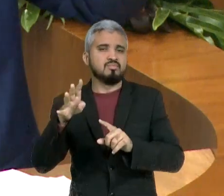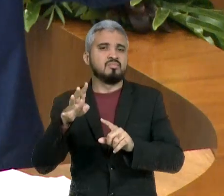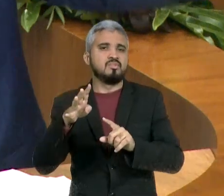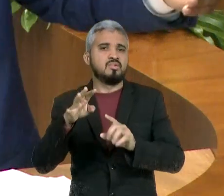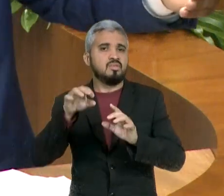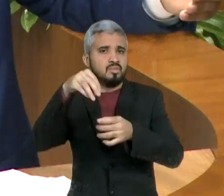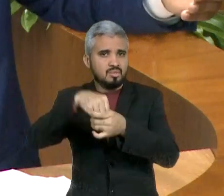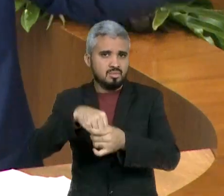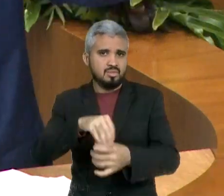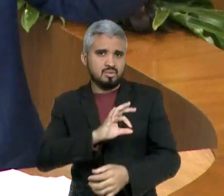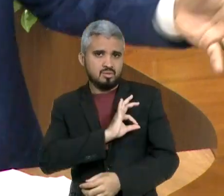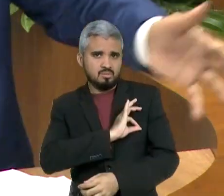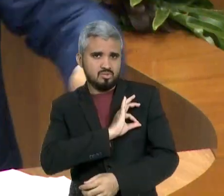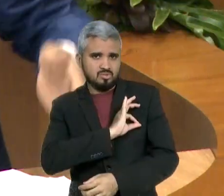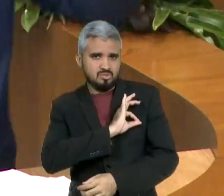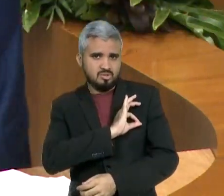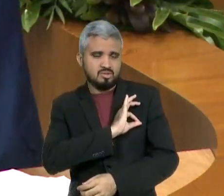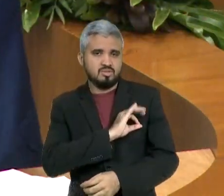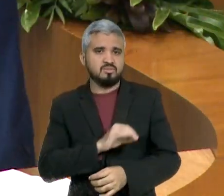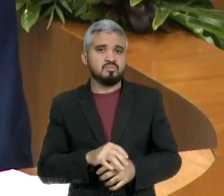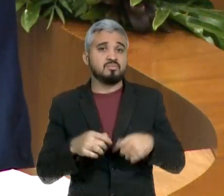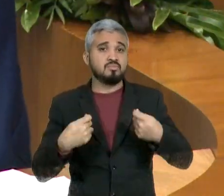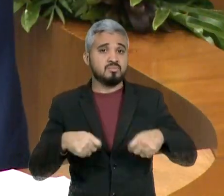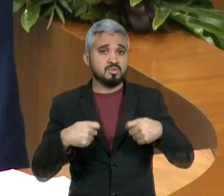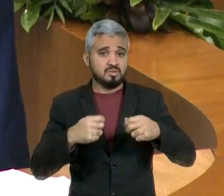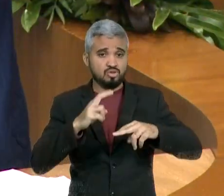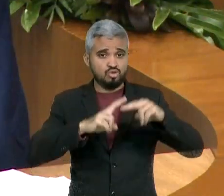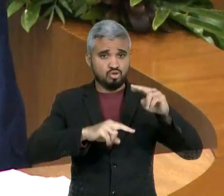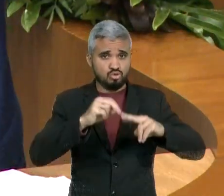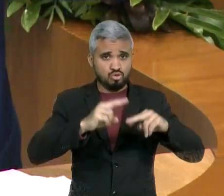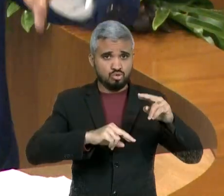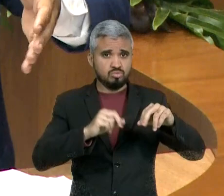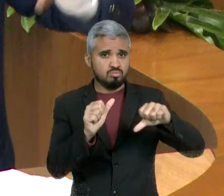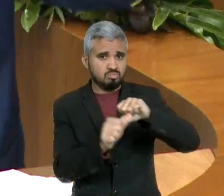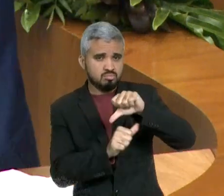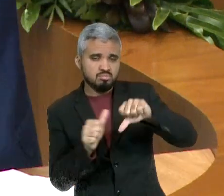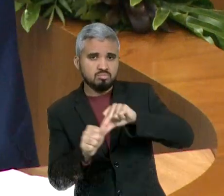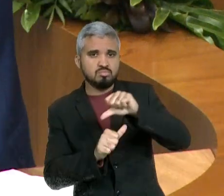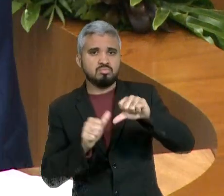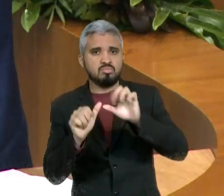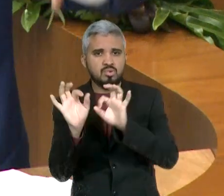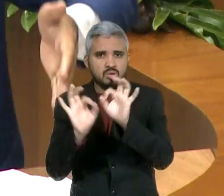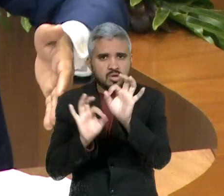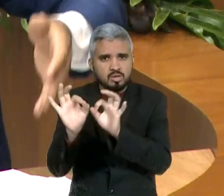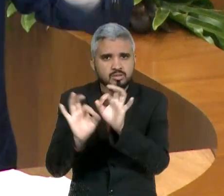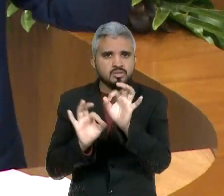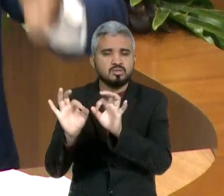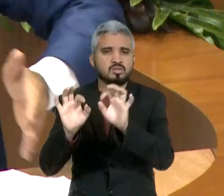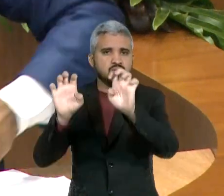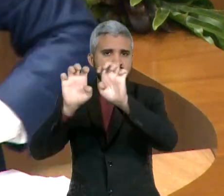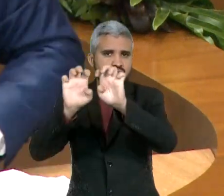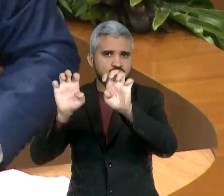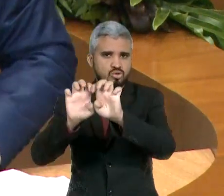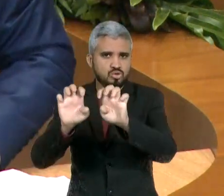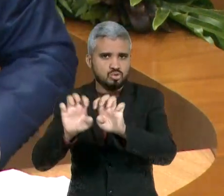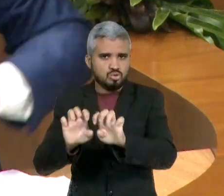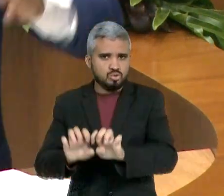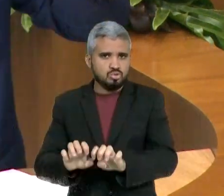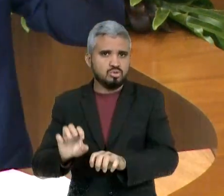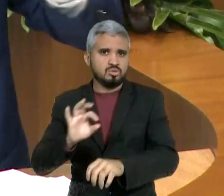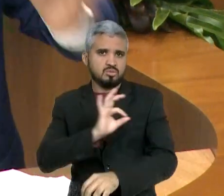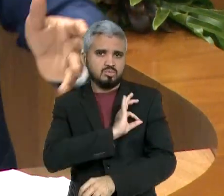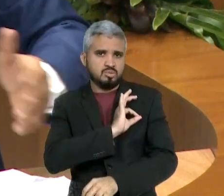de promoção de praças de junho e possa fazer uma reorganização na estrutura da Polícia